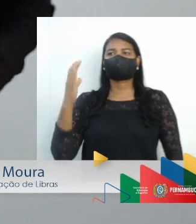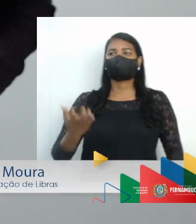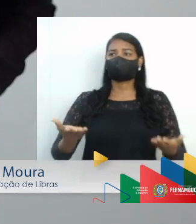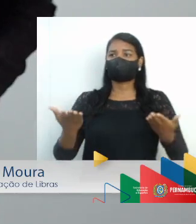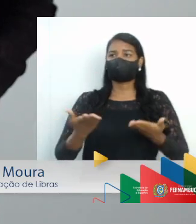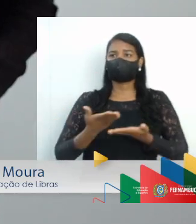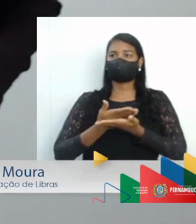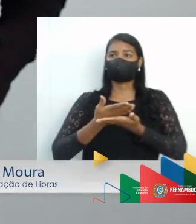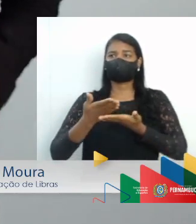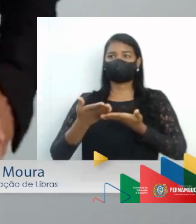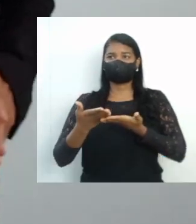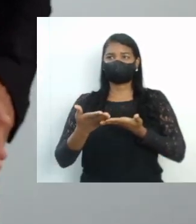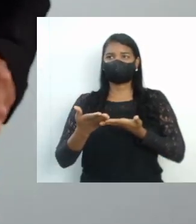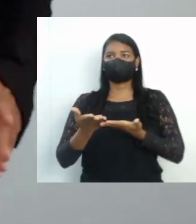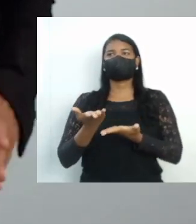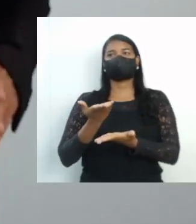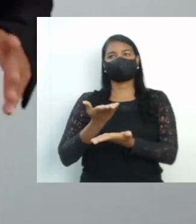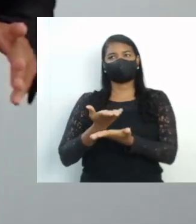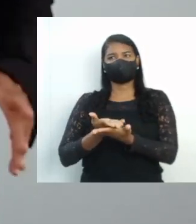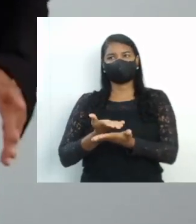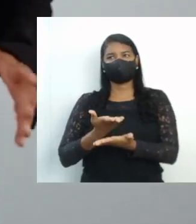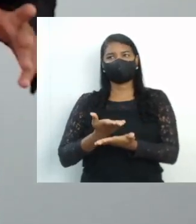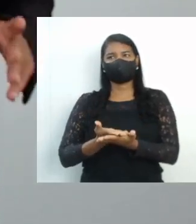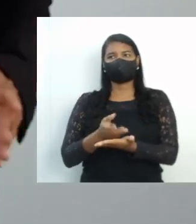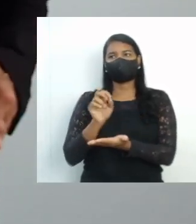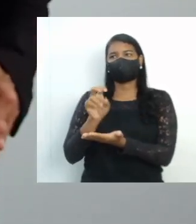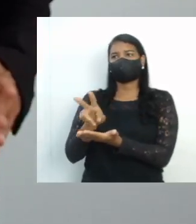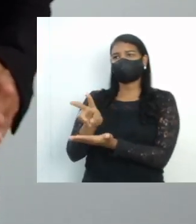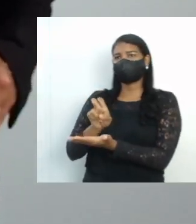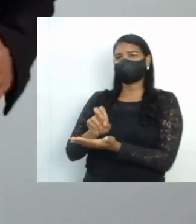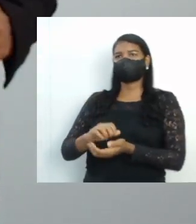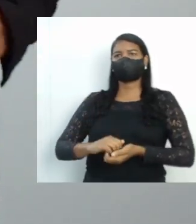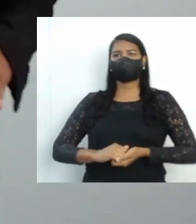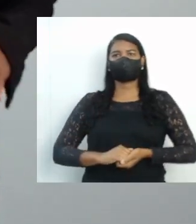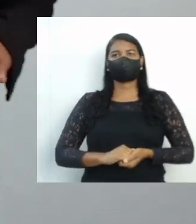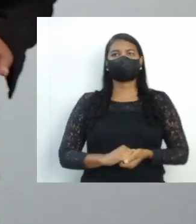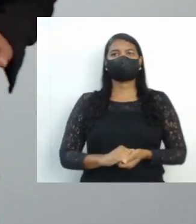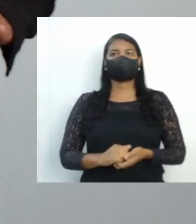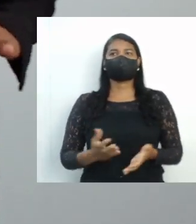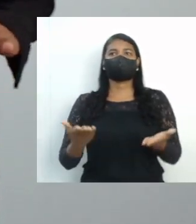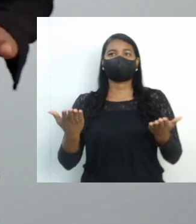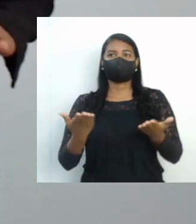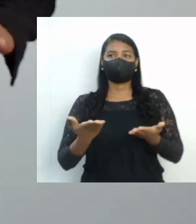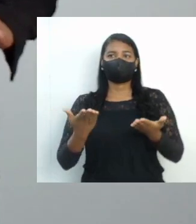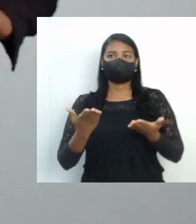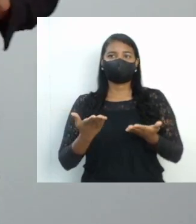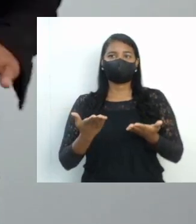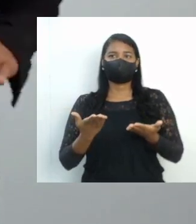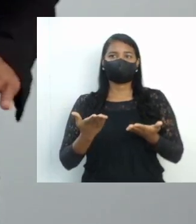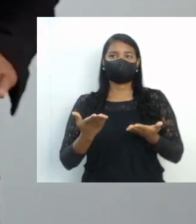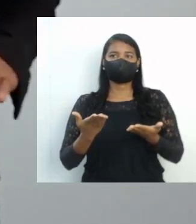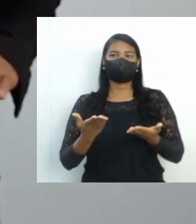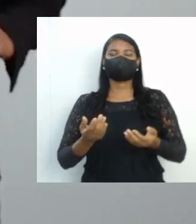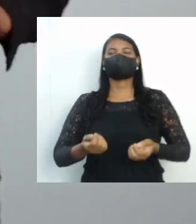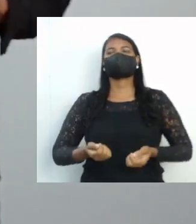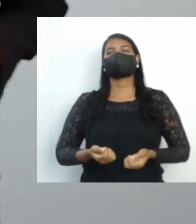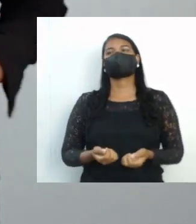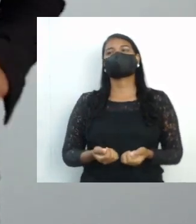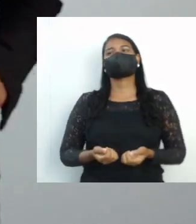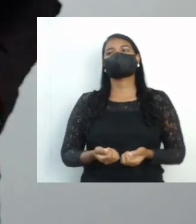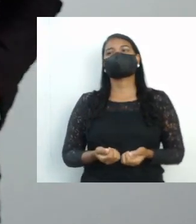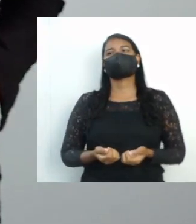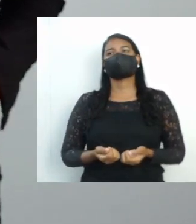iremos começar mais uma aula do Educa PE. Hoje a gente vai ser aquele momento